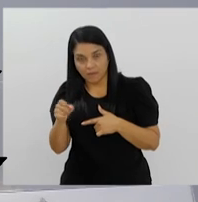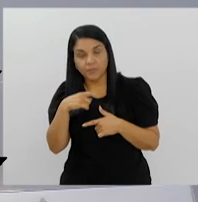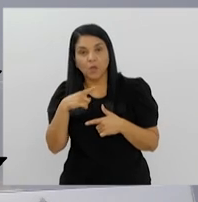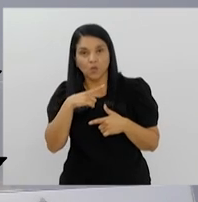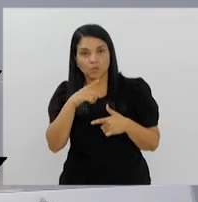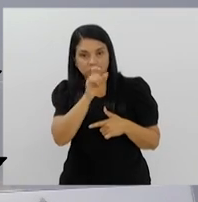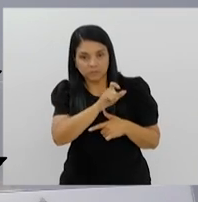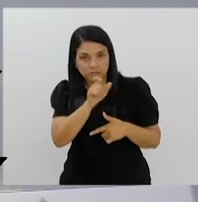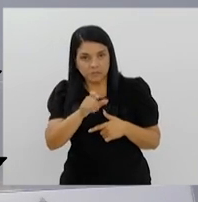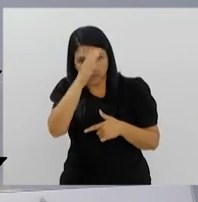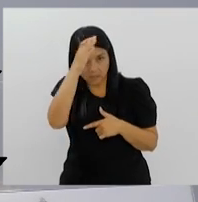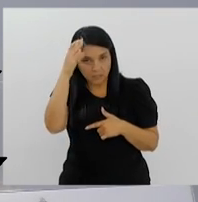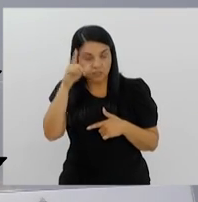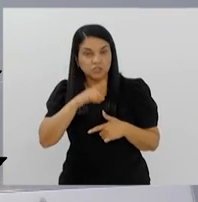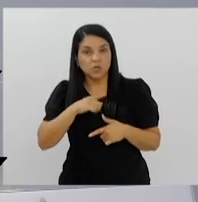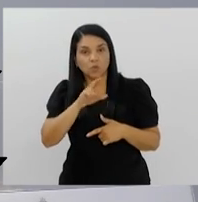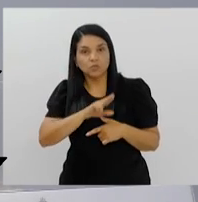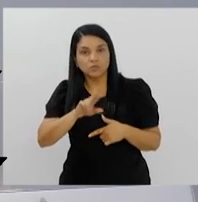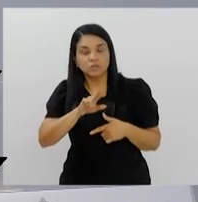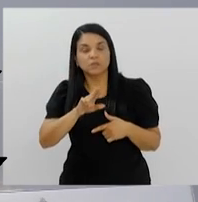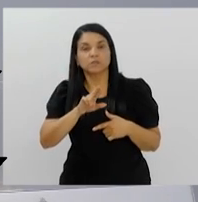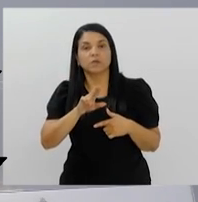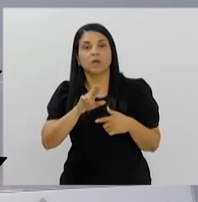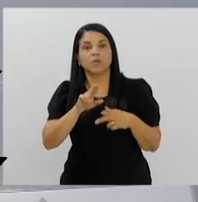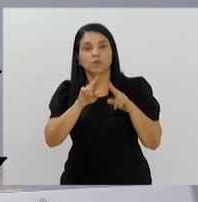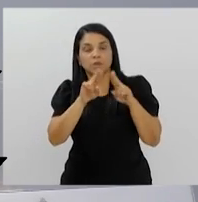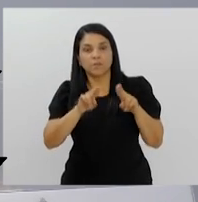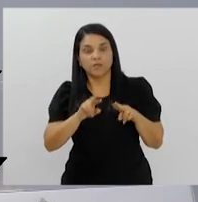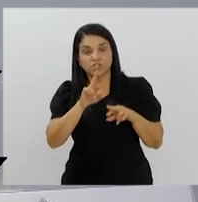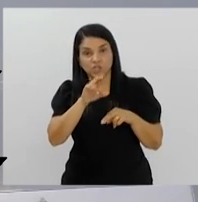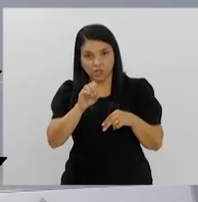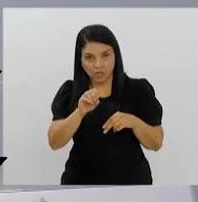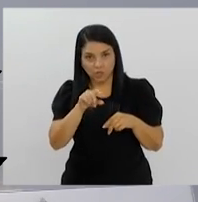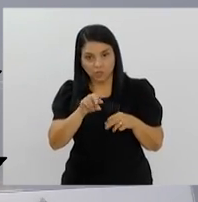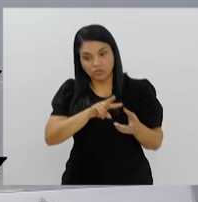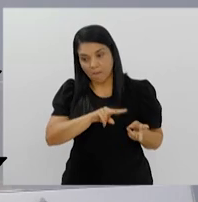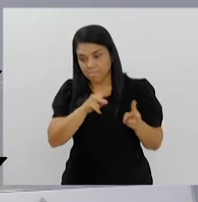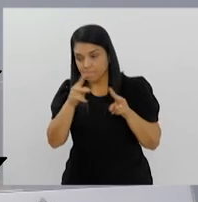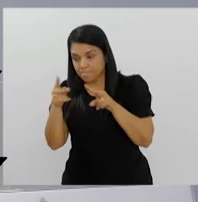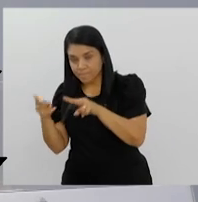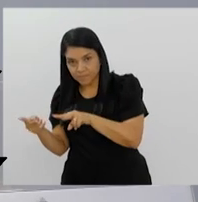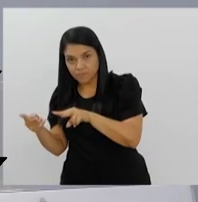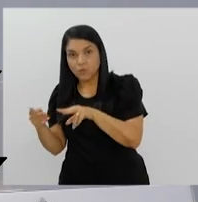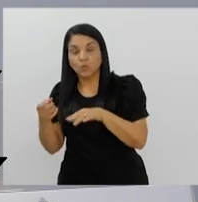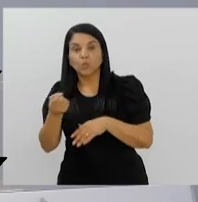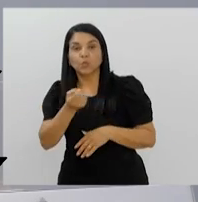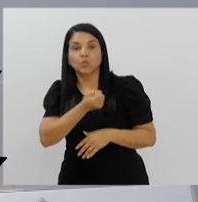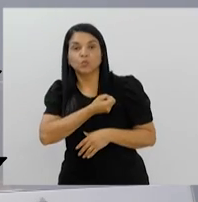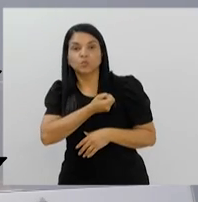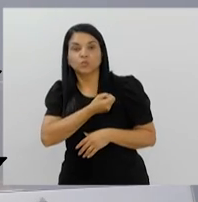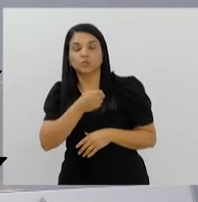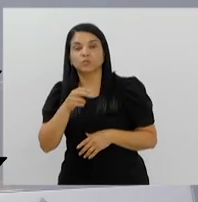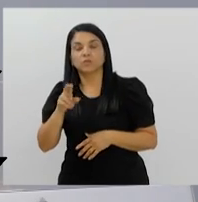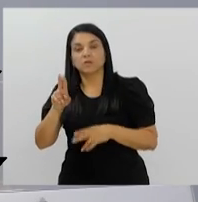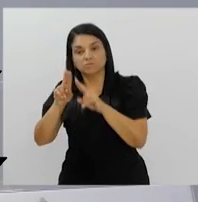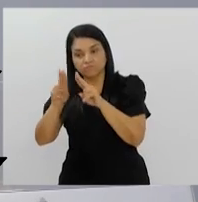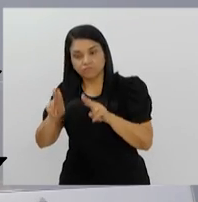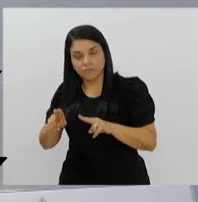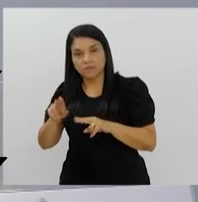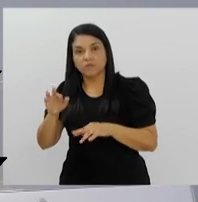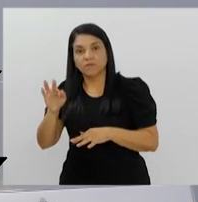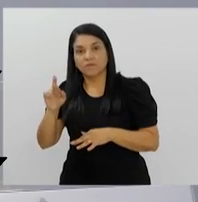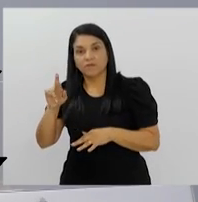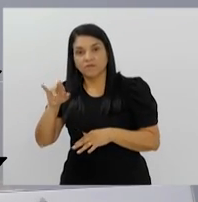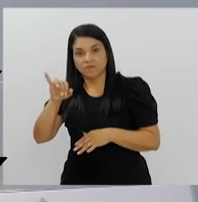utilizando o número das carteirinhas da Unimed Rio e já havia o número da carteirinha da Unimed ferge portanto todos os